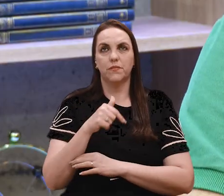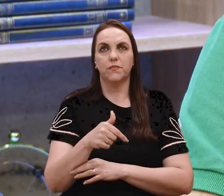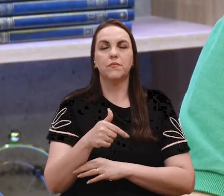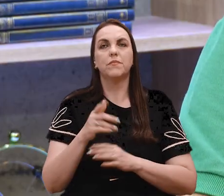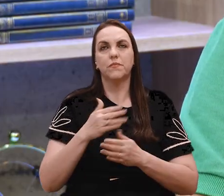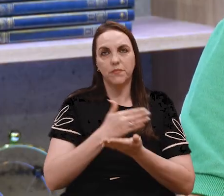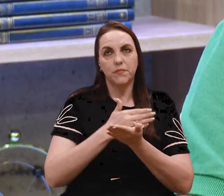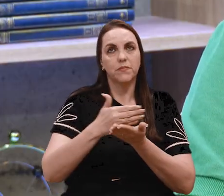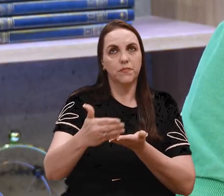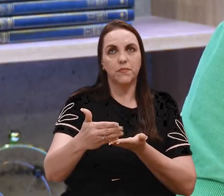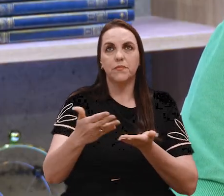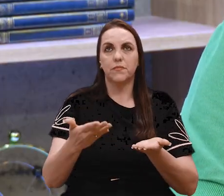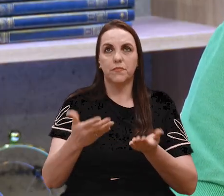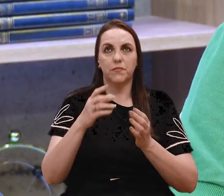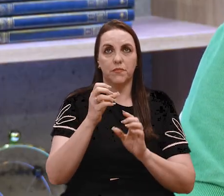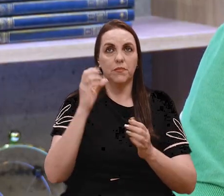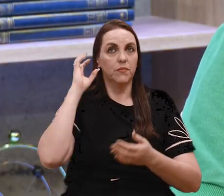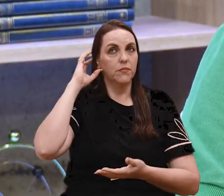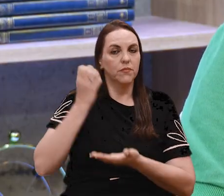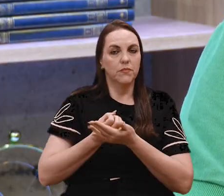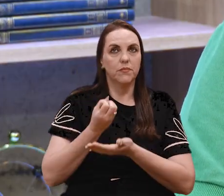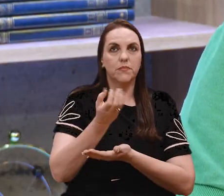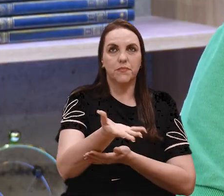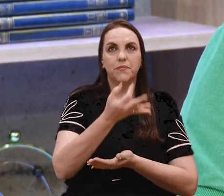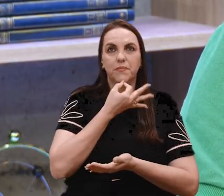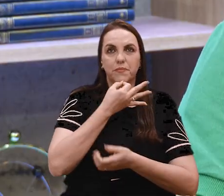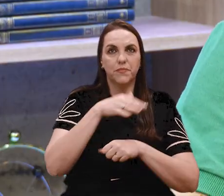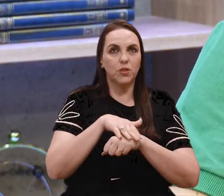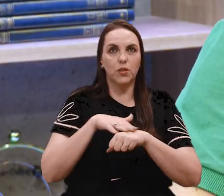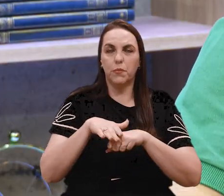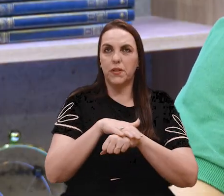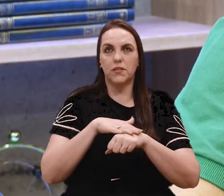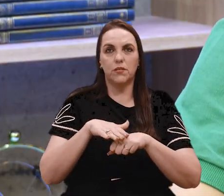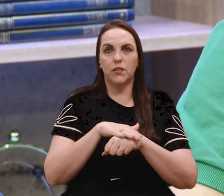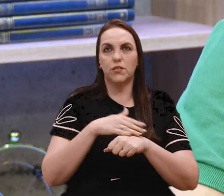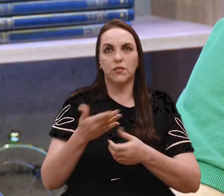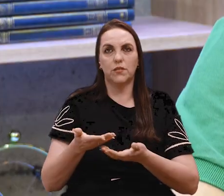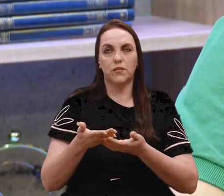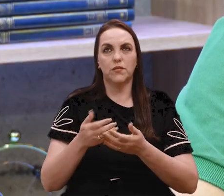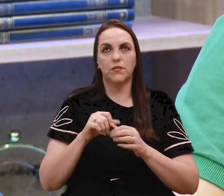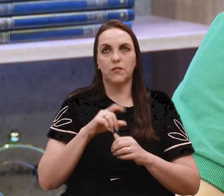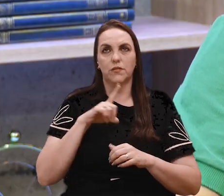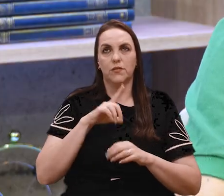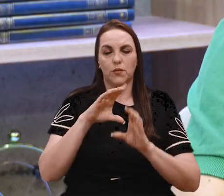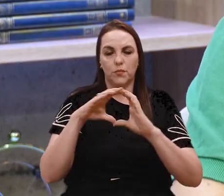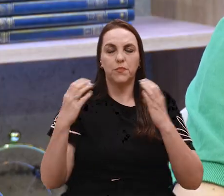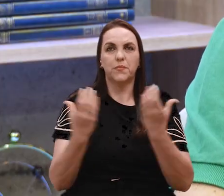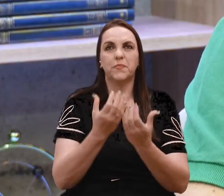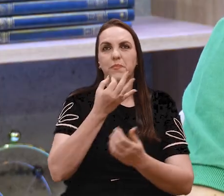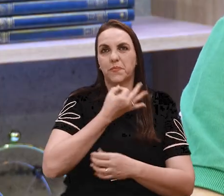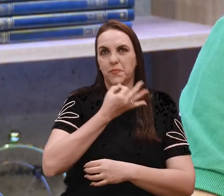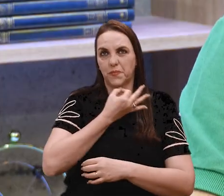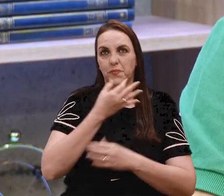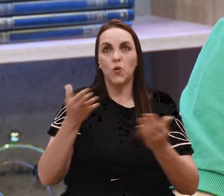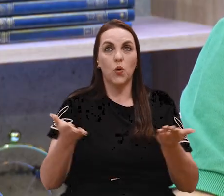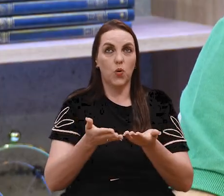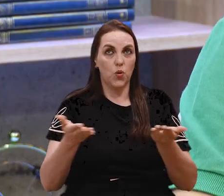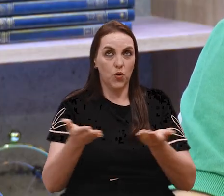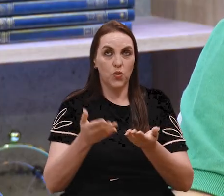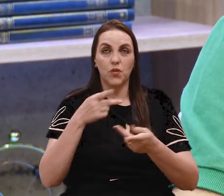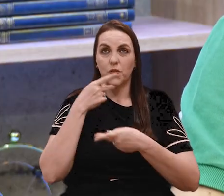Estamos iniciando o podcast Caxias Conversa, falando sobre temas da comunidade caxiense. Hoje vamos falar